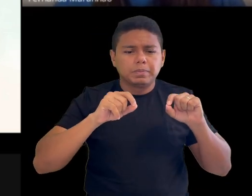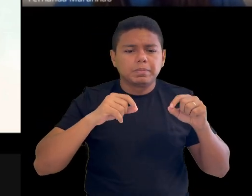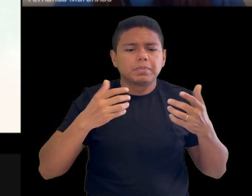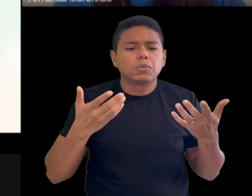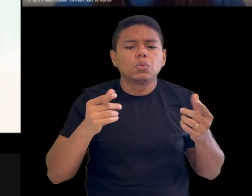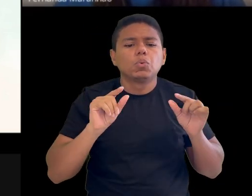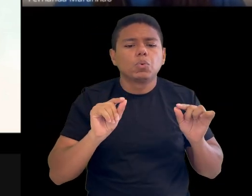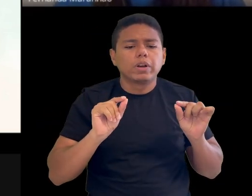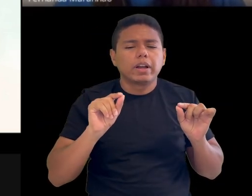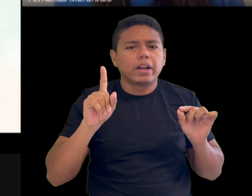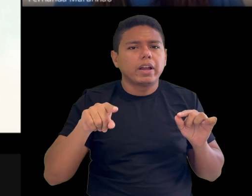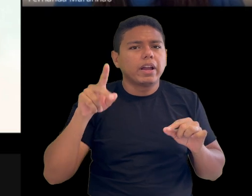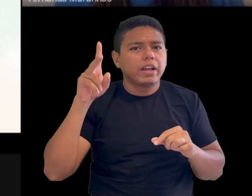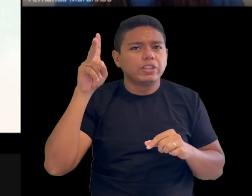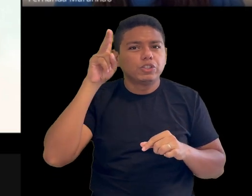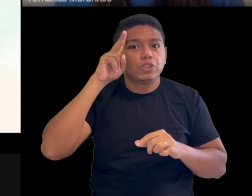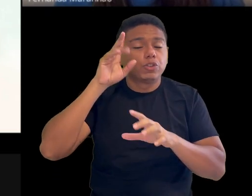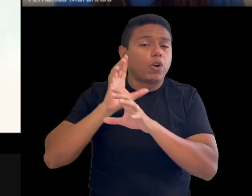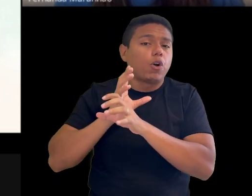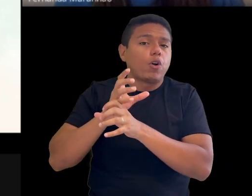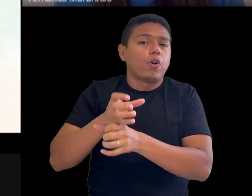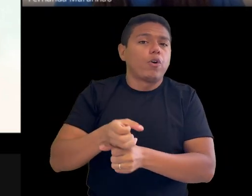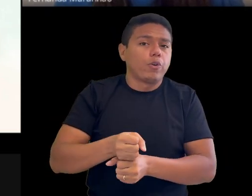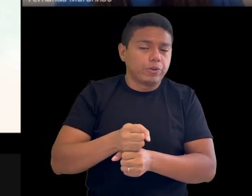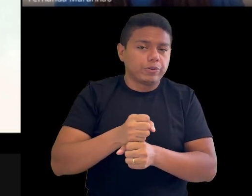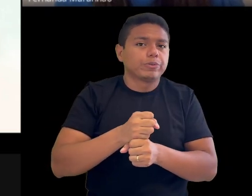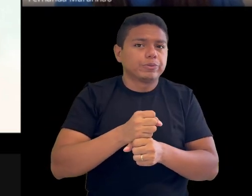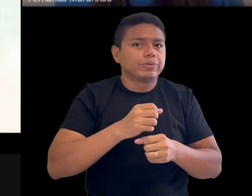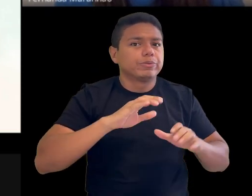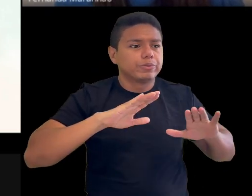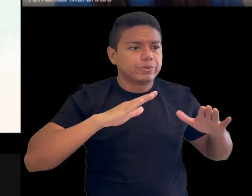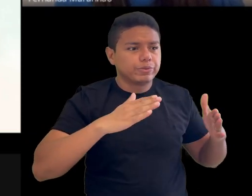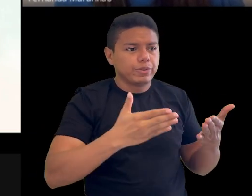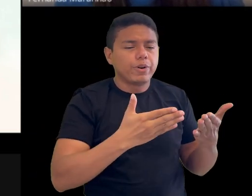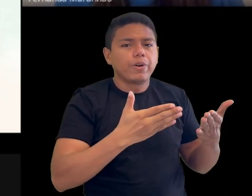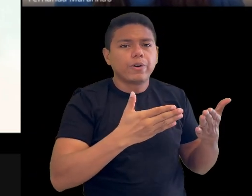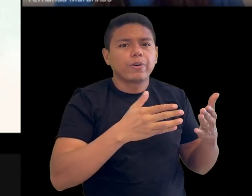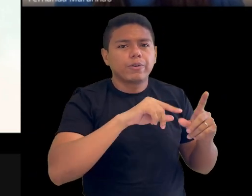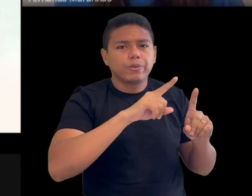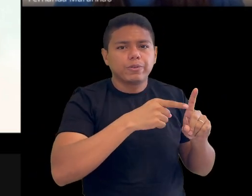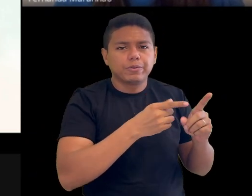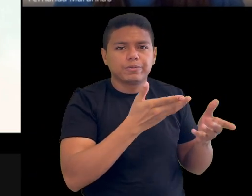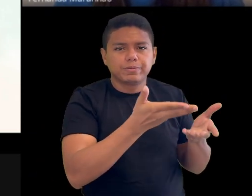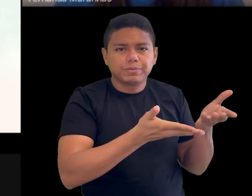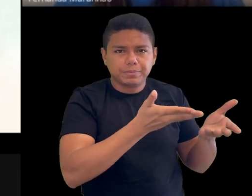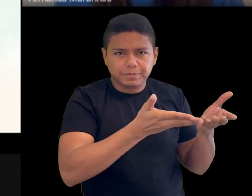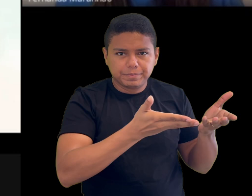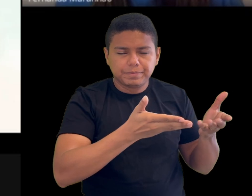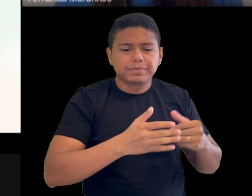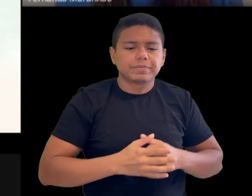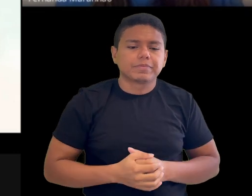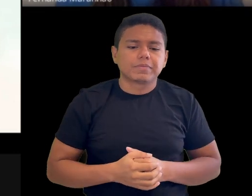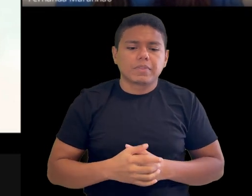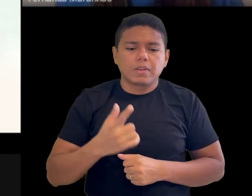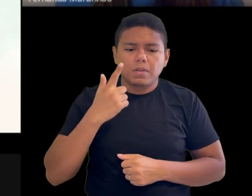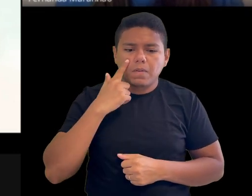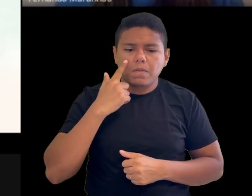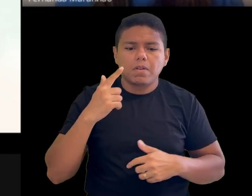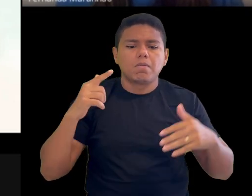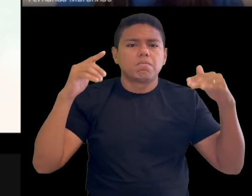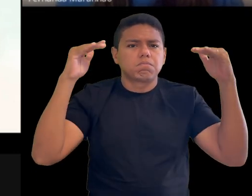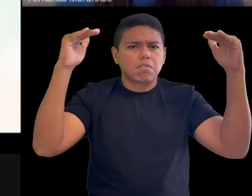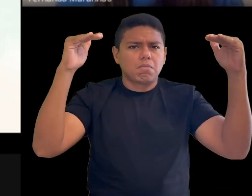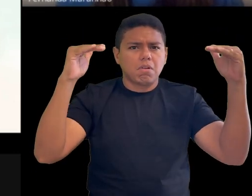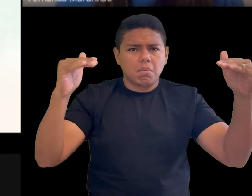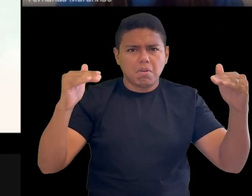de um descolamento prematuro em gestação anterior, existe uma recorrência de aproximadamente 8,8%, traumas agudos na